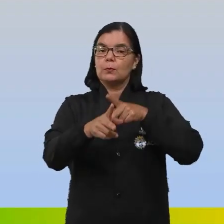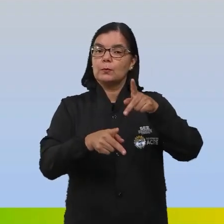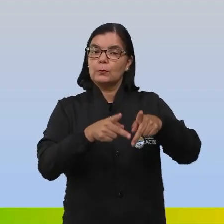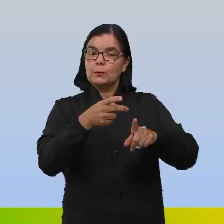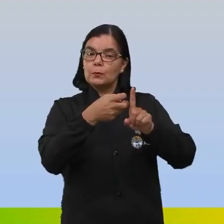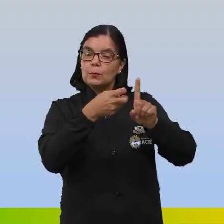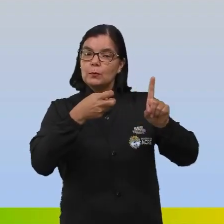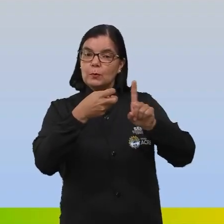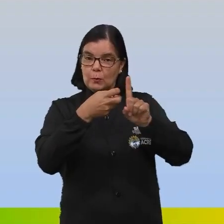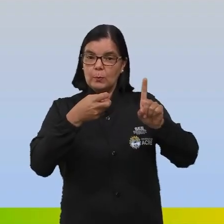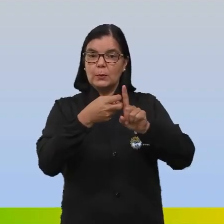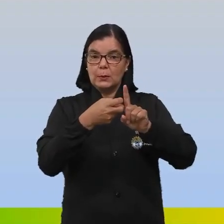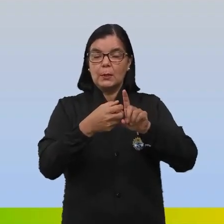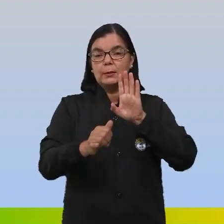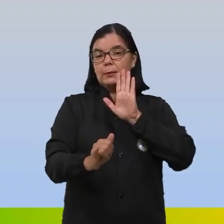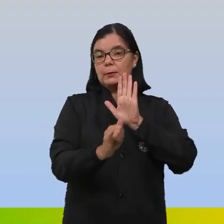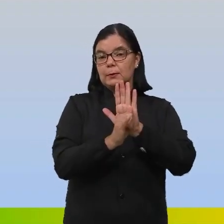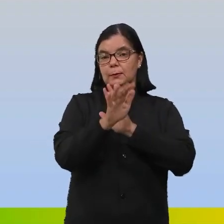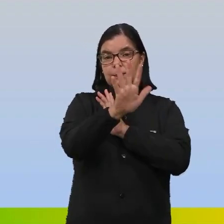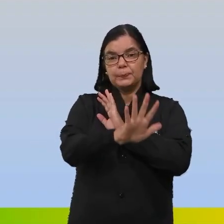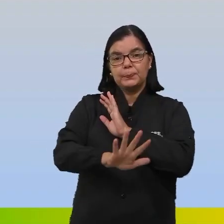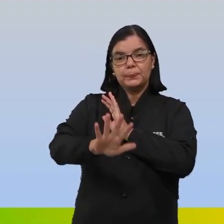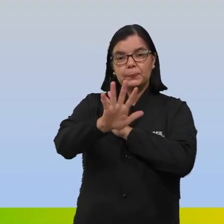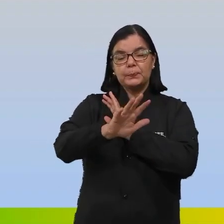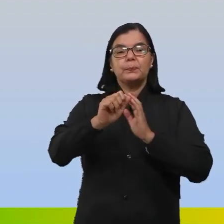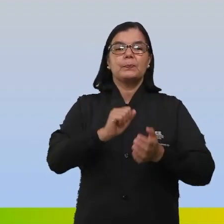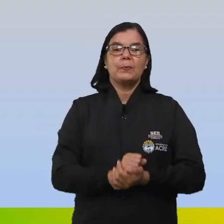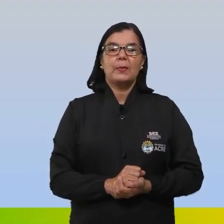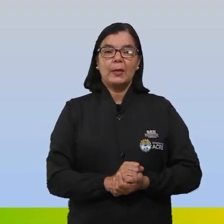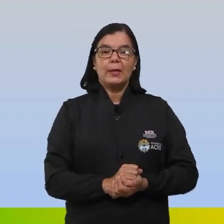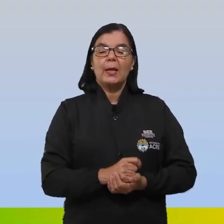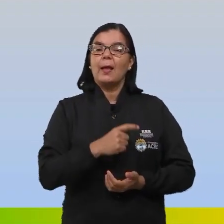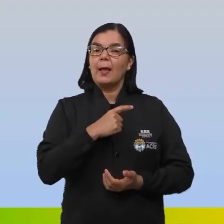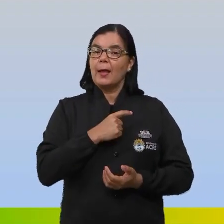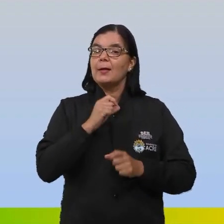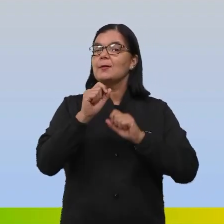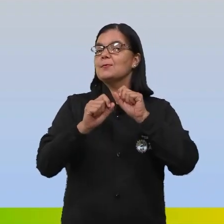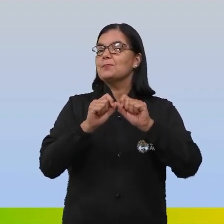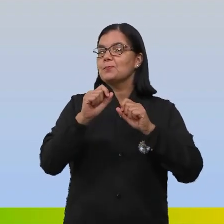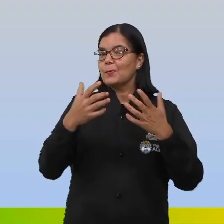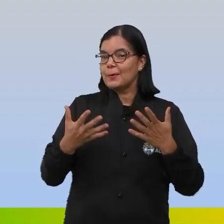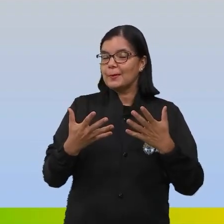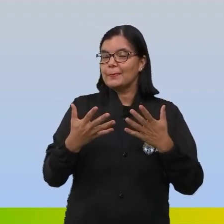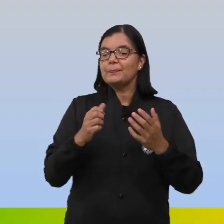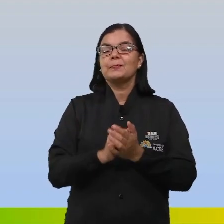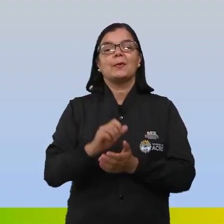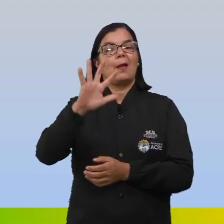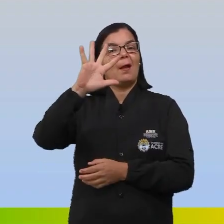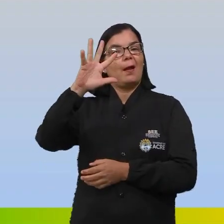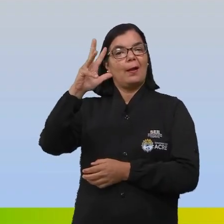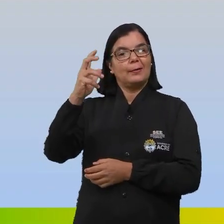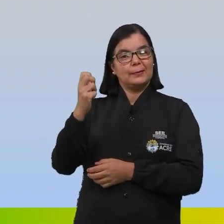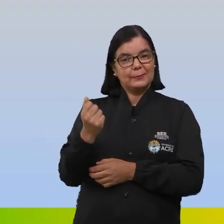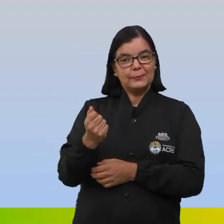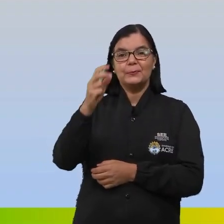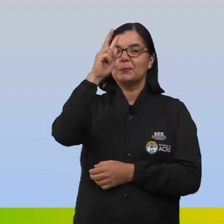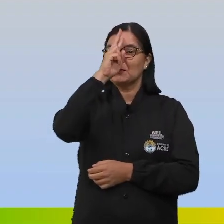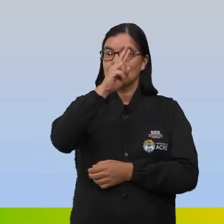povos para a formação da identidade nacional. E aí entra a questão afro, a